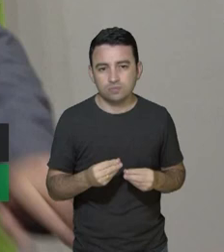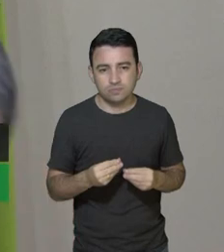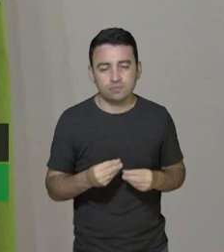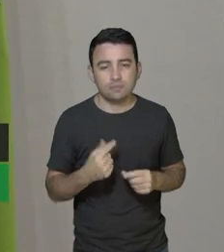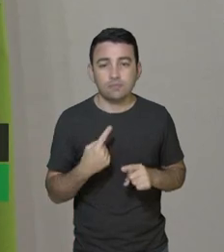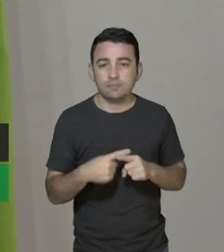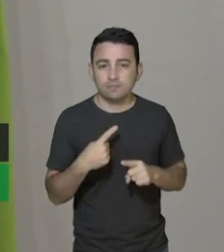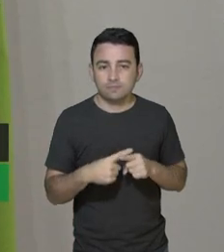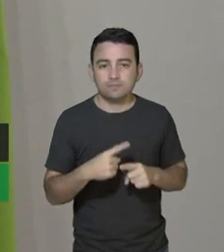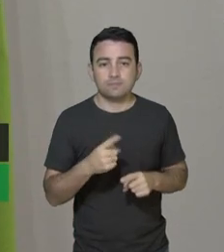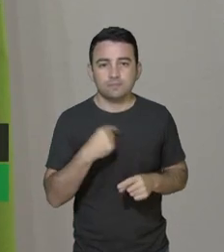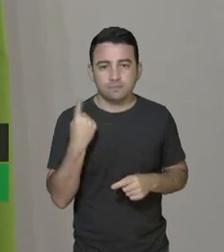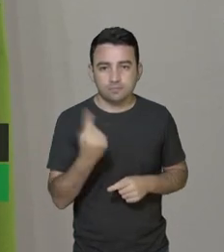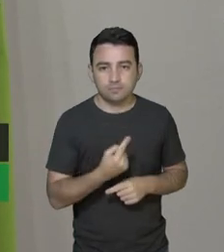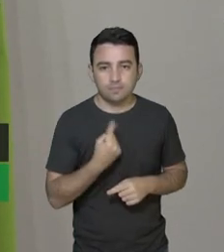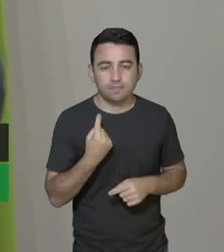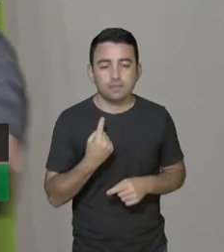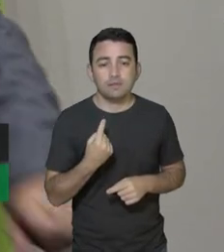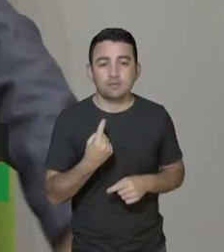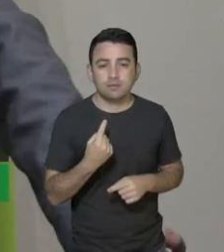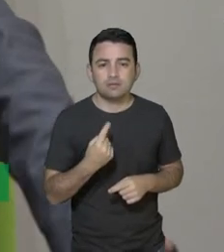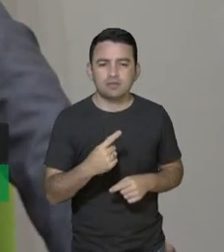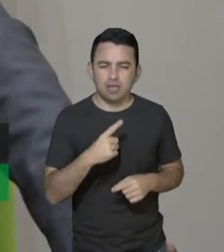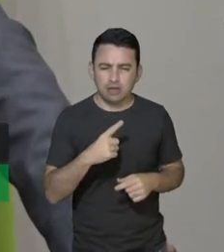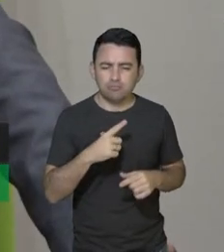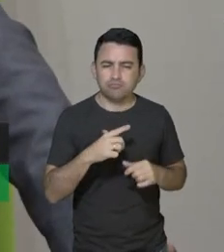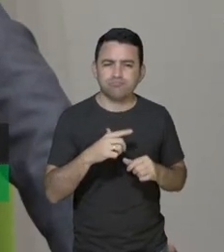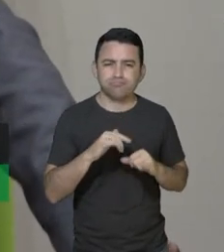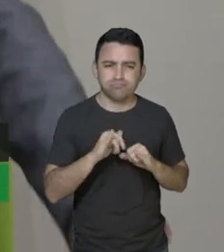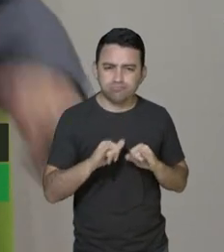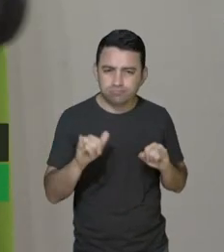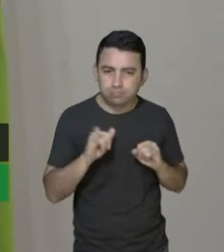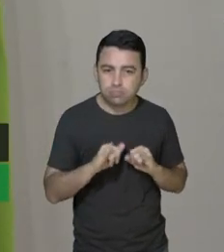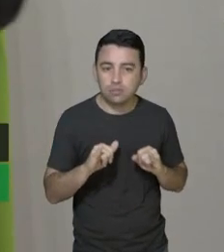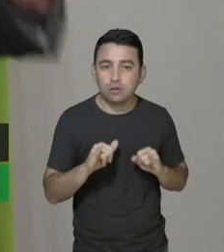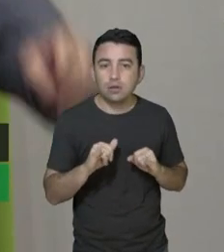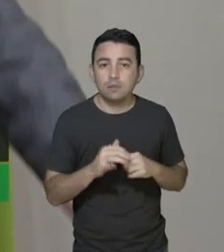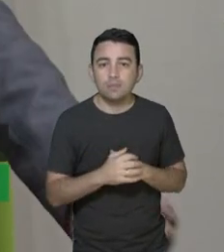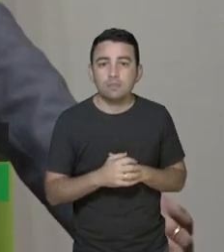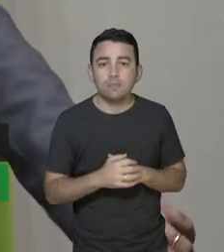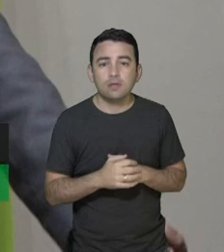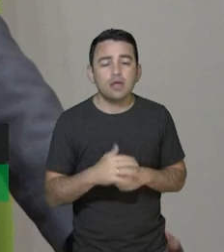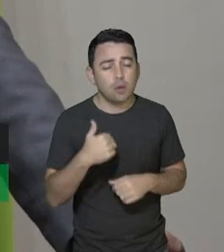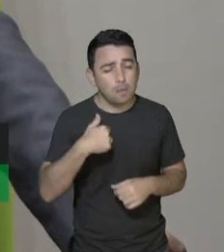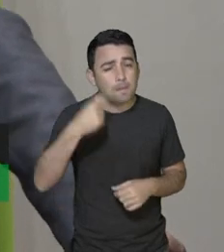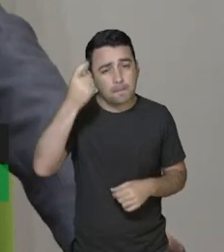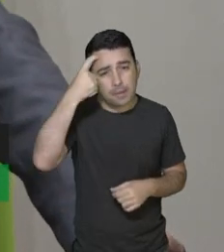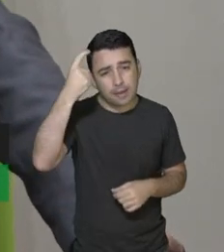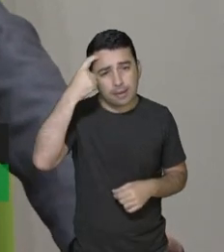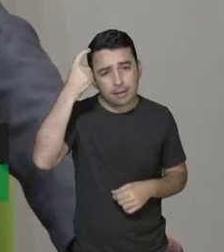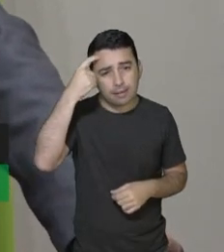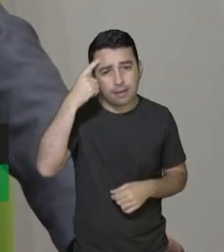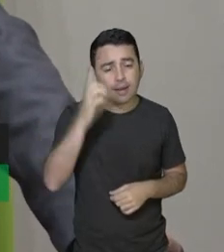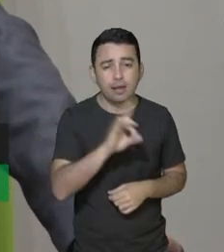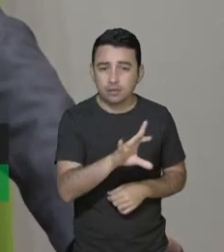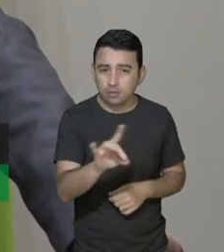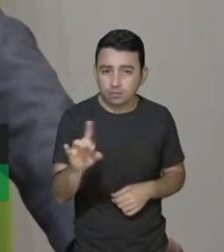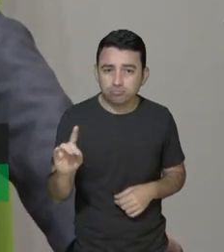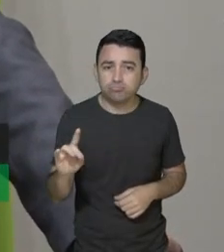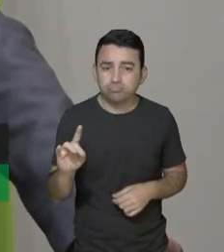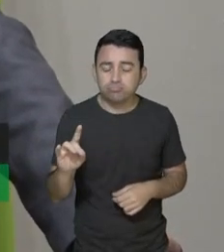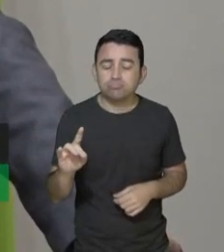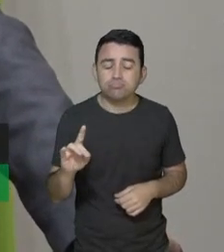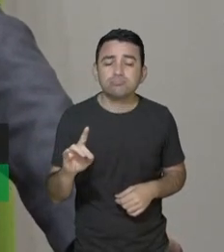sido não apenas pregado, mas penso que cada um de vocês tem constatado